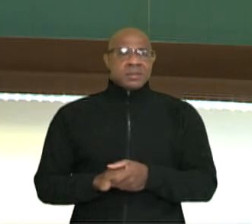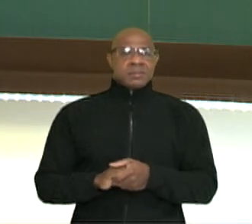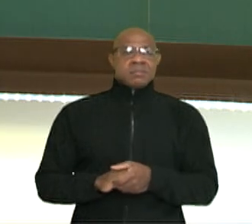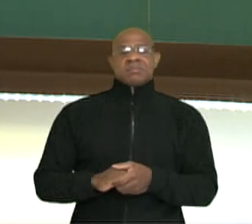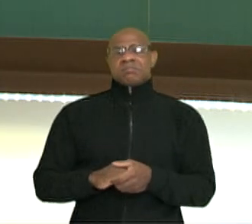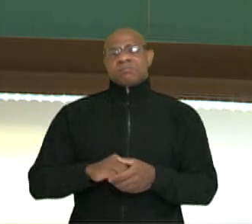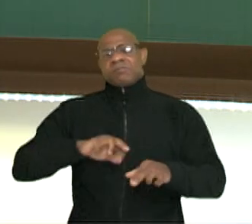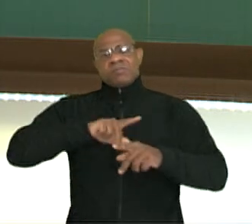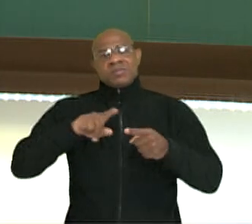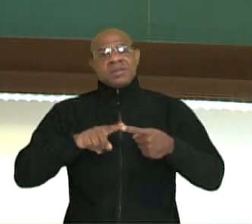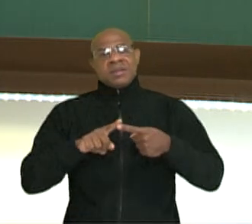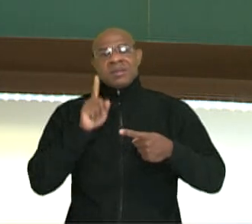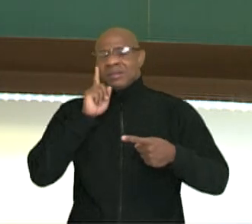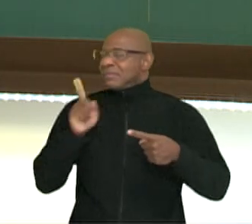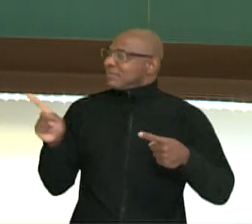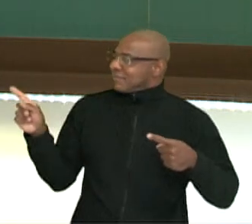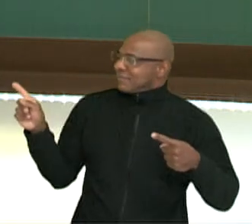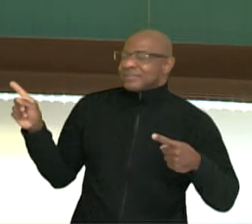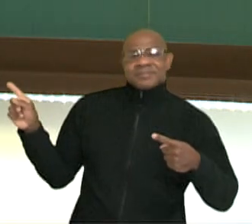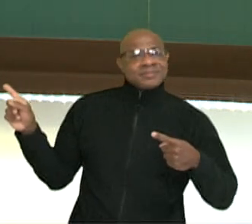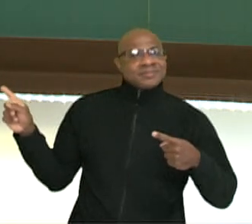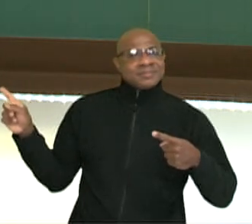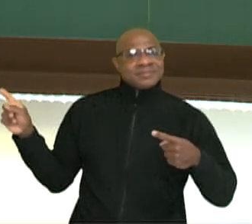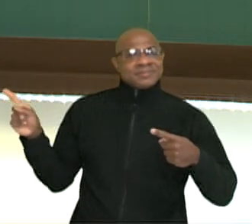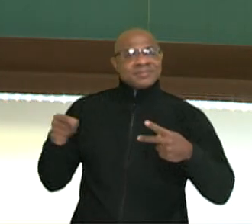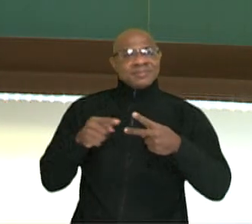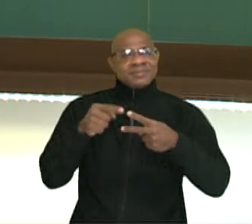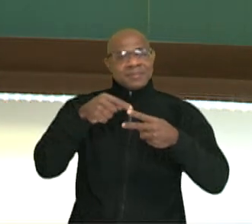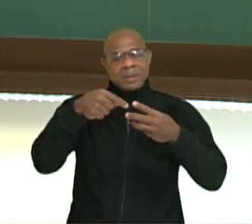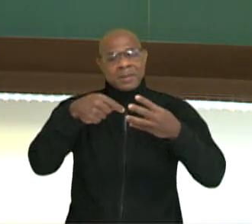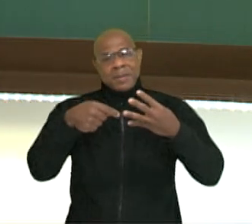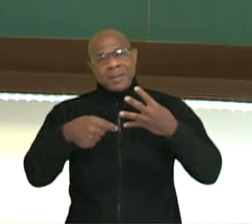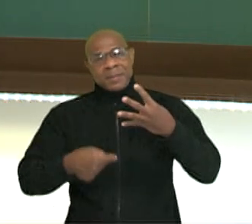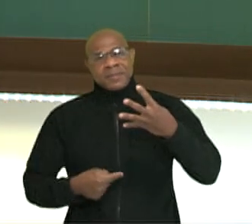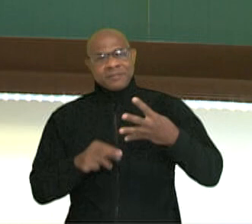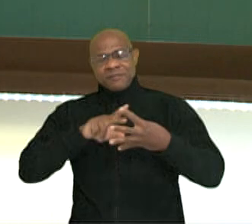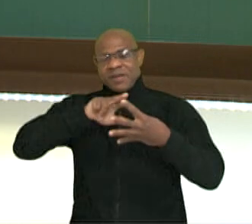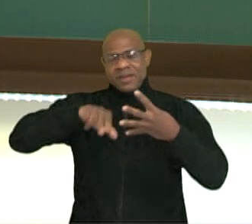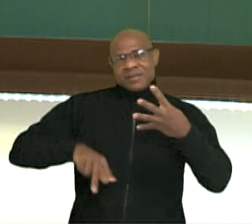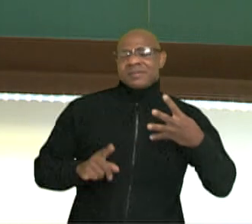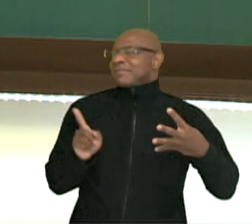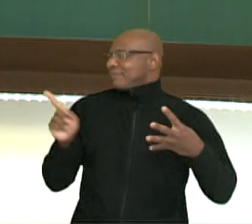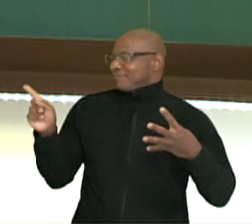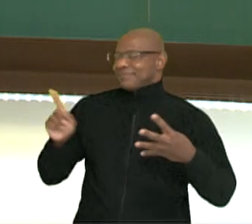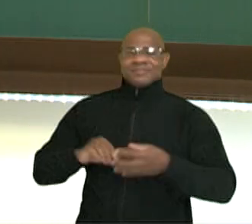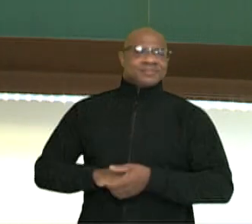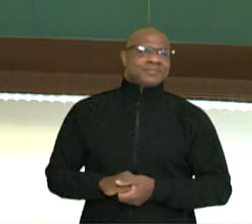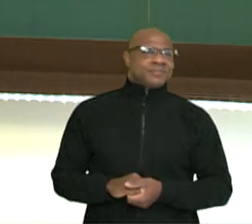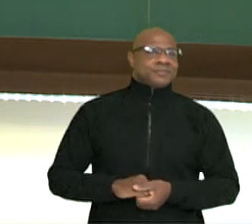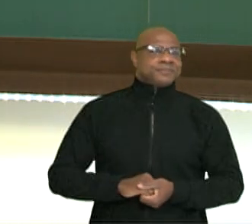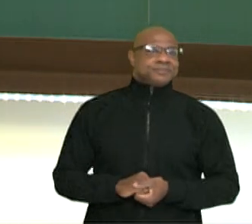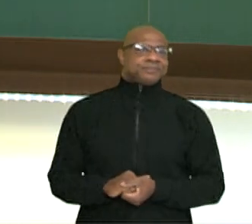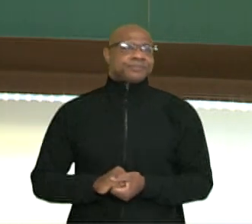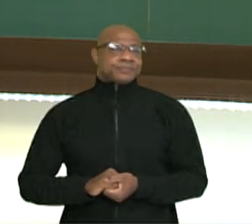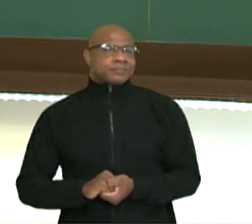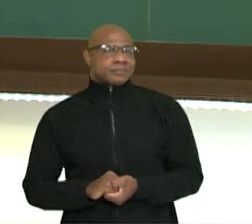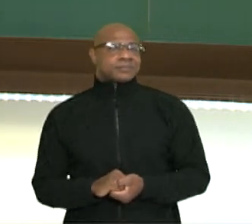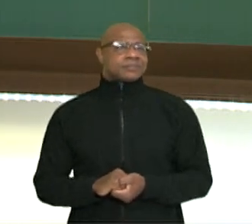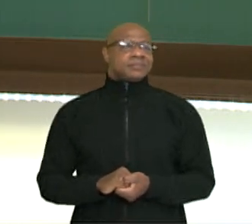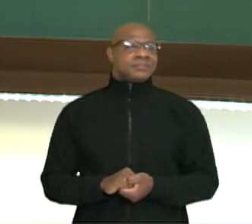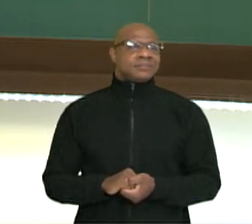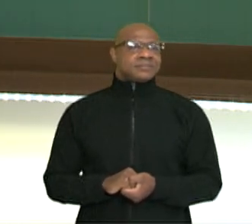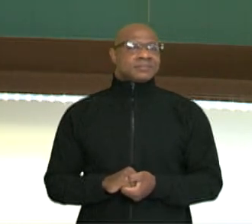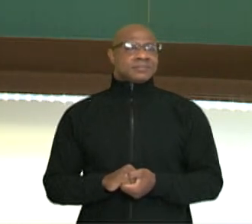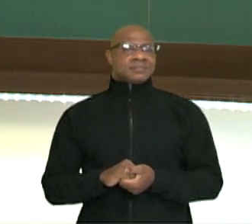vlogging, gaming, roleplay, singing and many more other types of content, muitos outros tipos. Então,